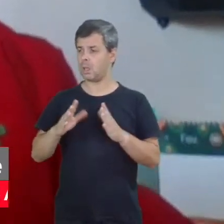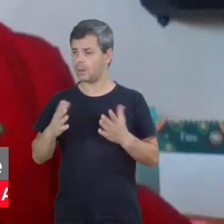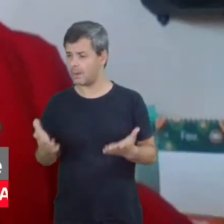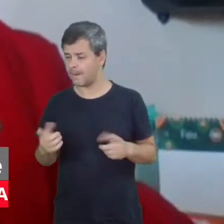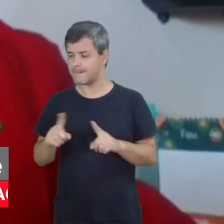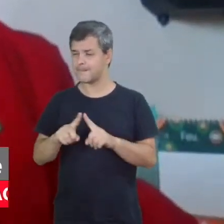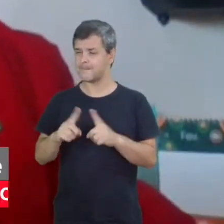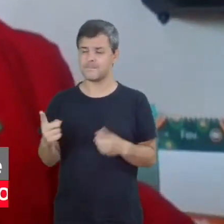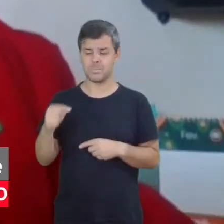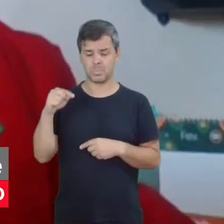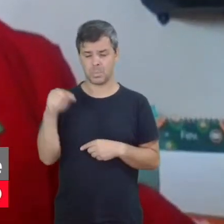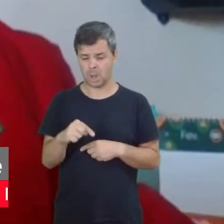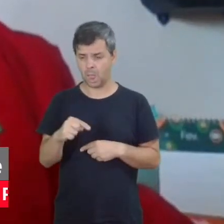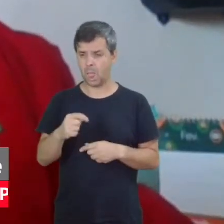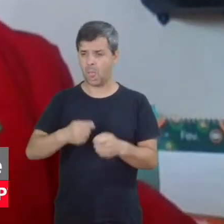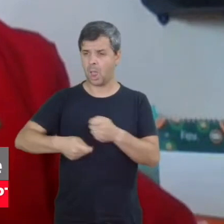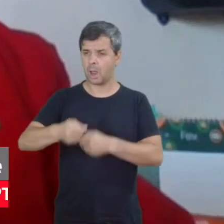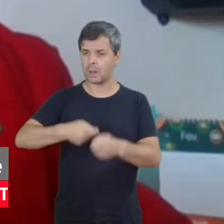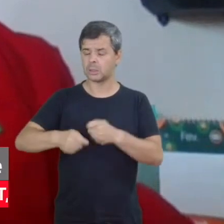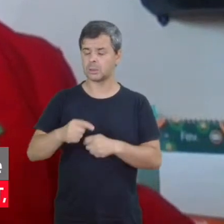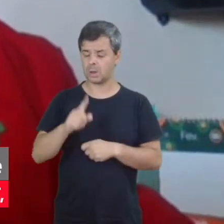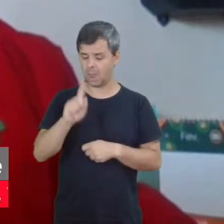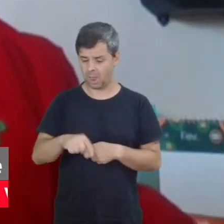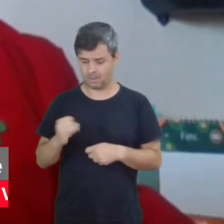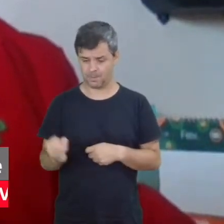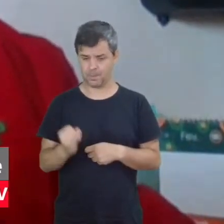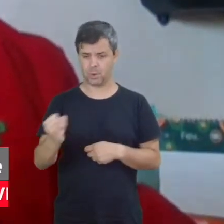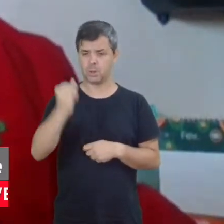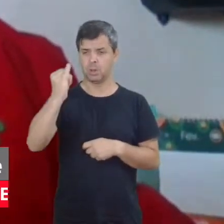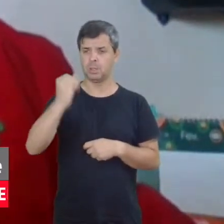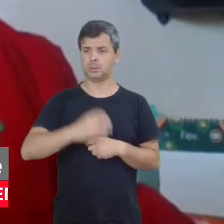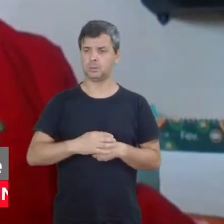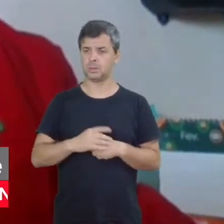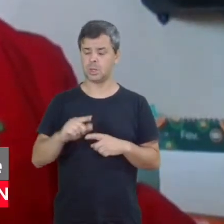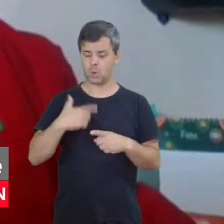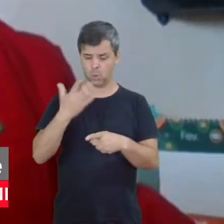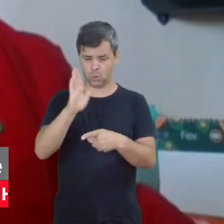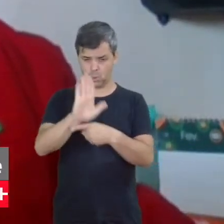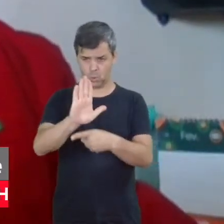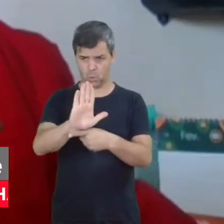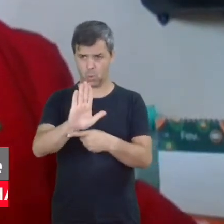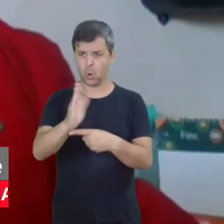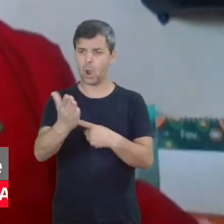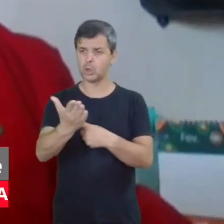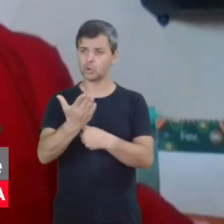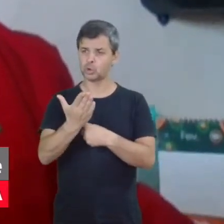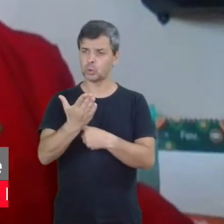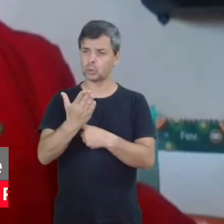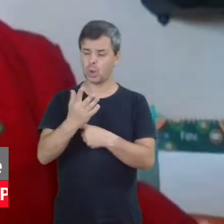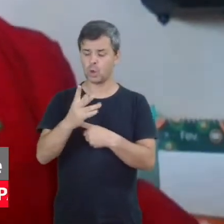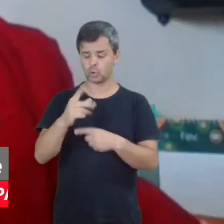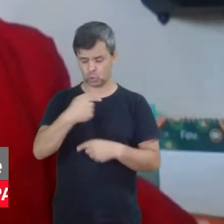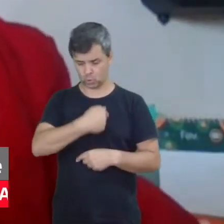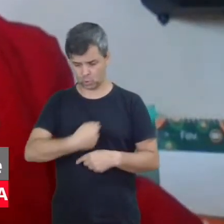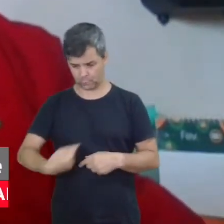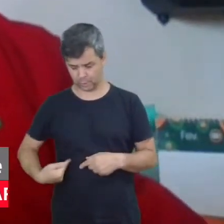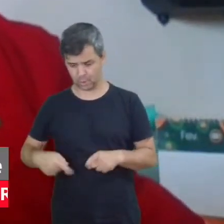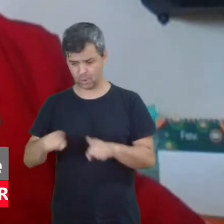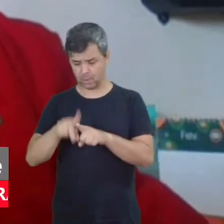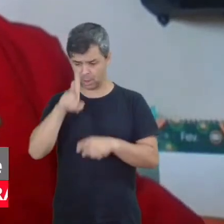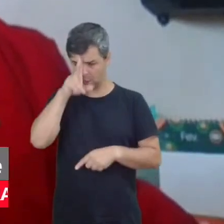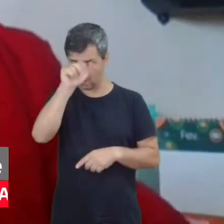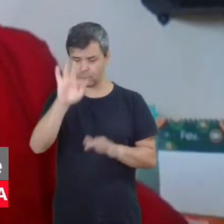mais do que essas perdas econômicas que são importantes, e com a ajuda do governo, com a força das famílias, ela pode